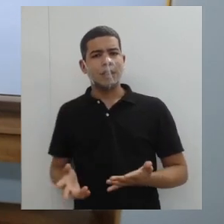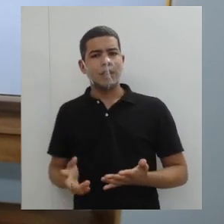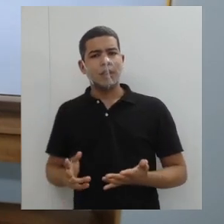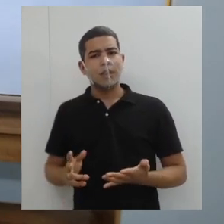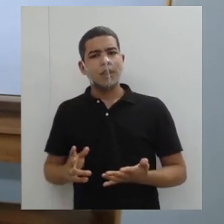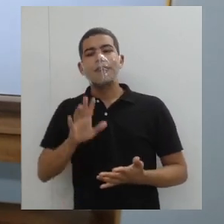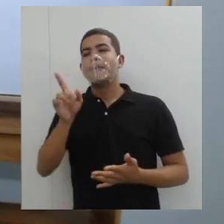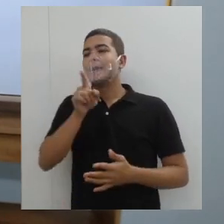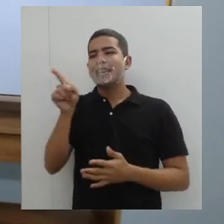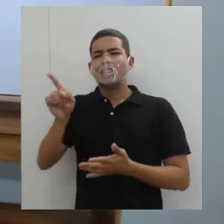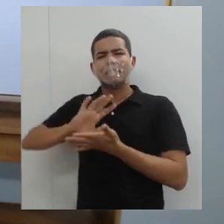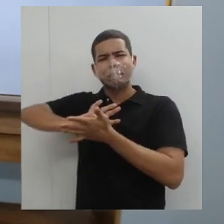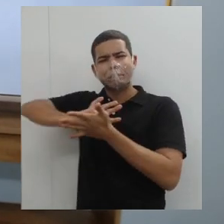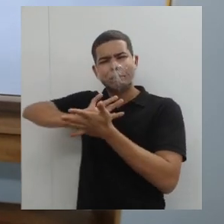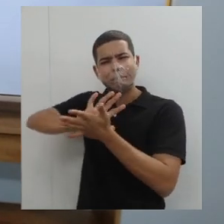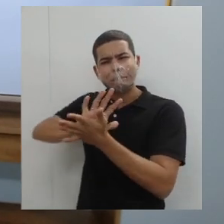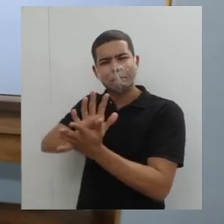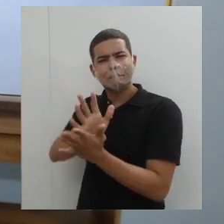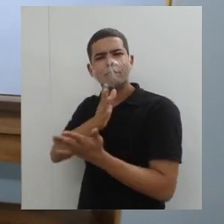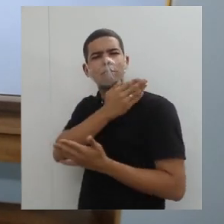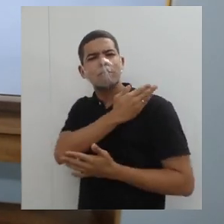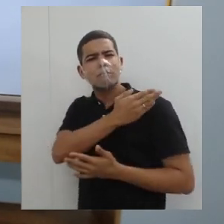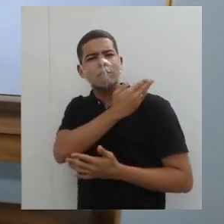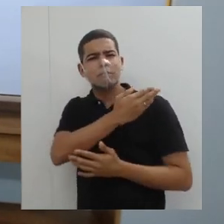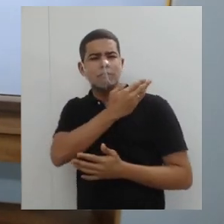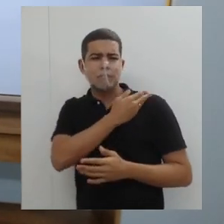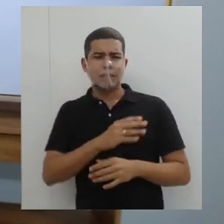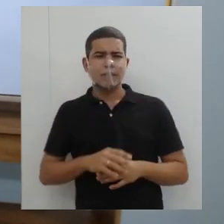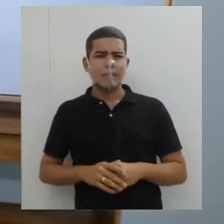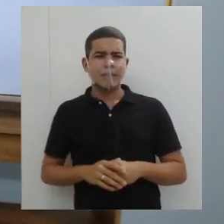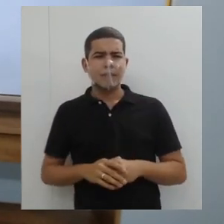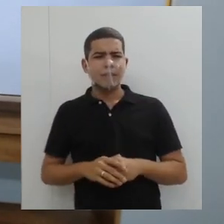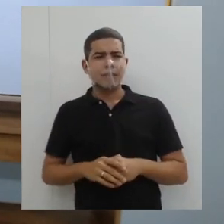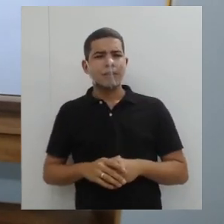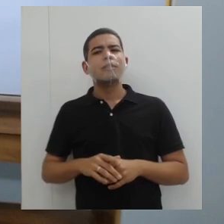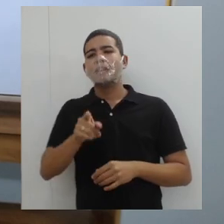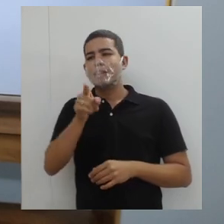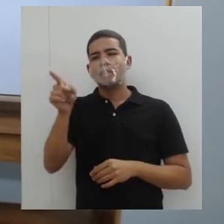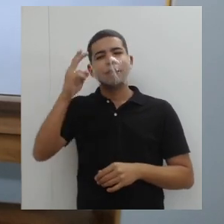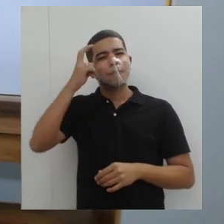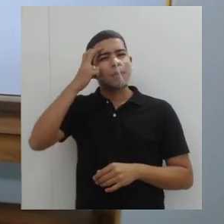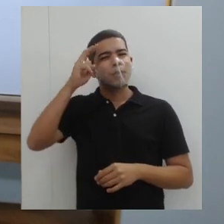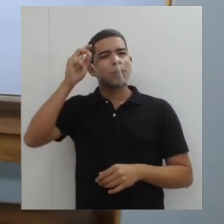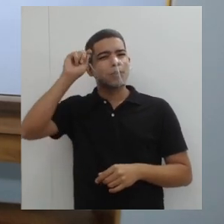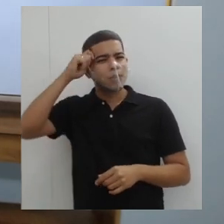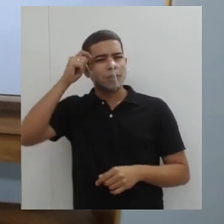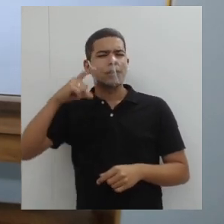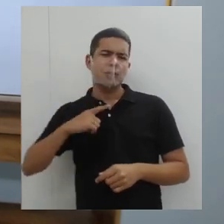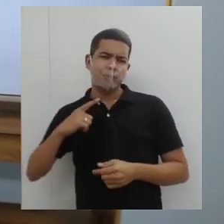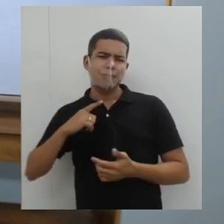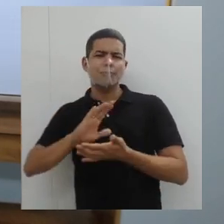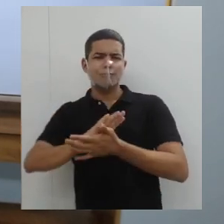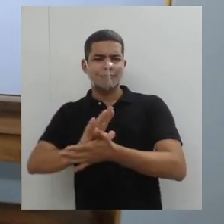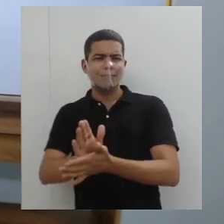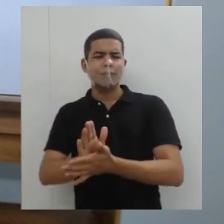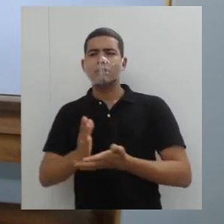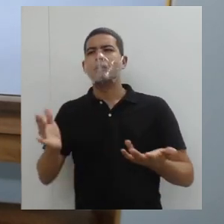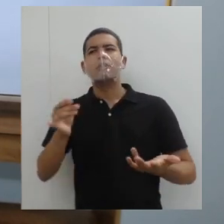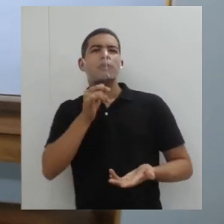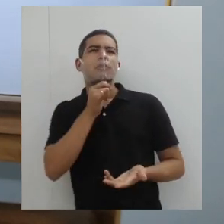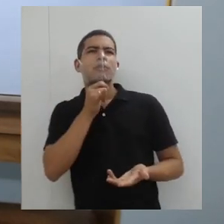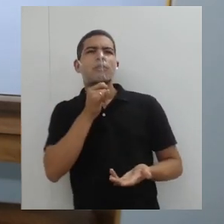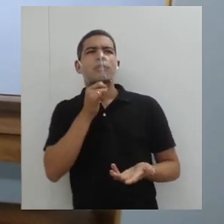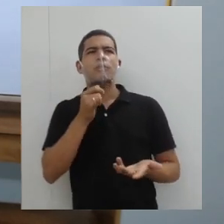de discriminação de tudo aquilo que é voltado para a cultura negra, tá certo? Principalmente no que se